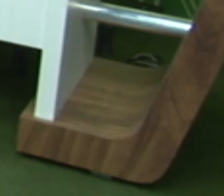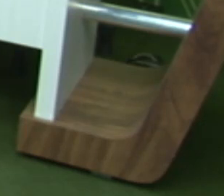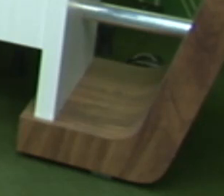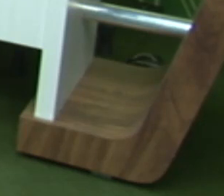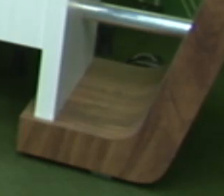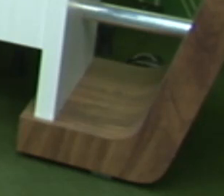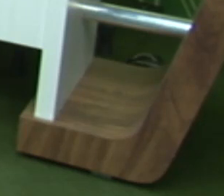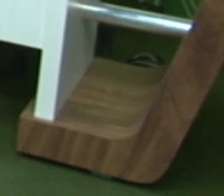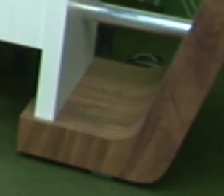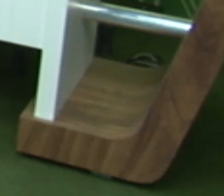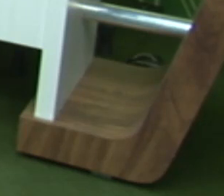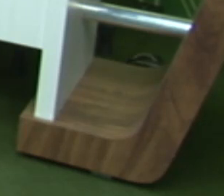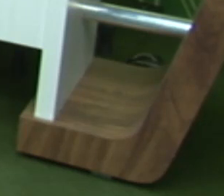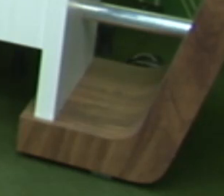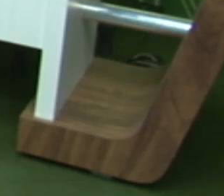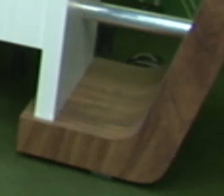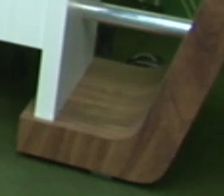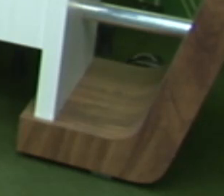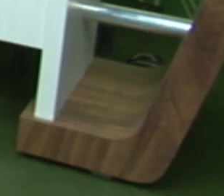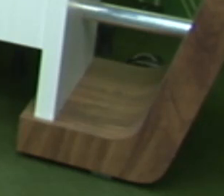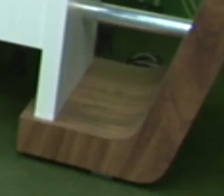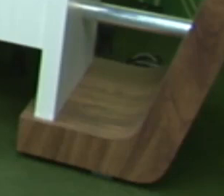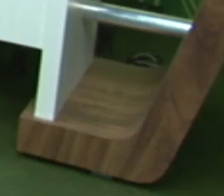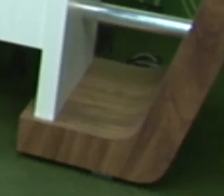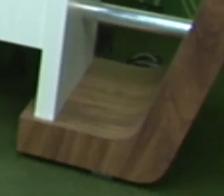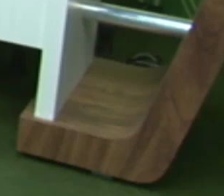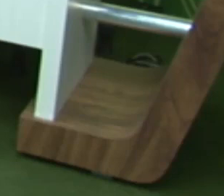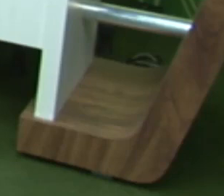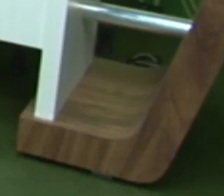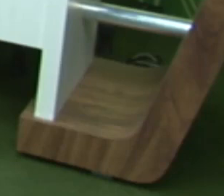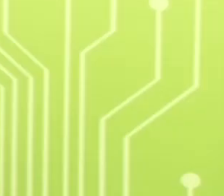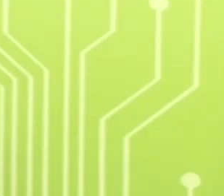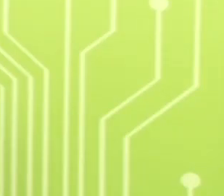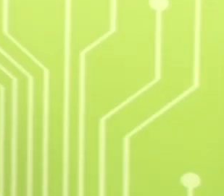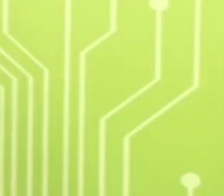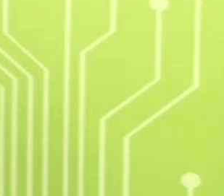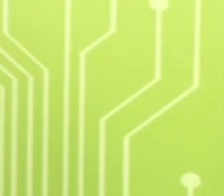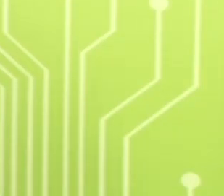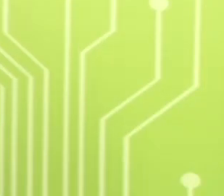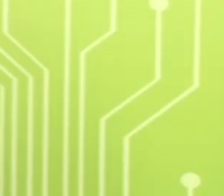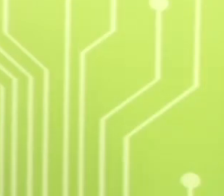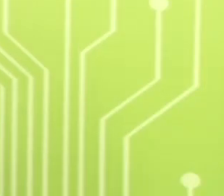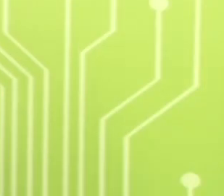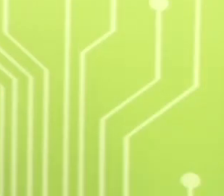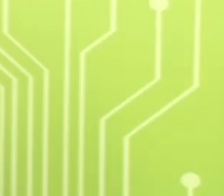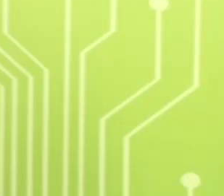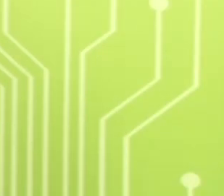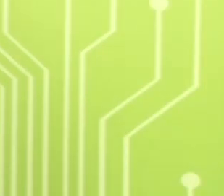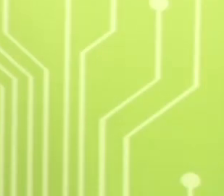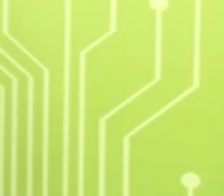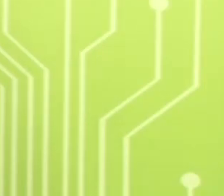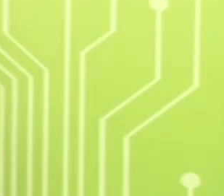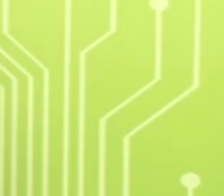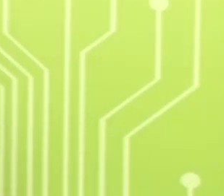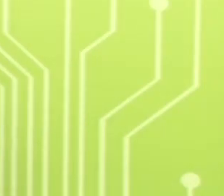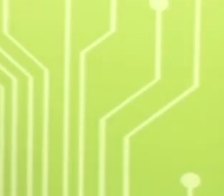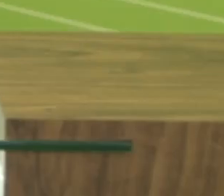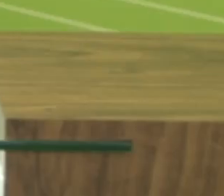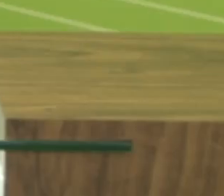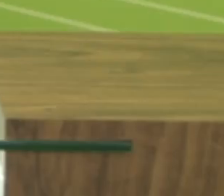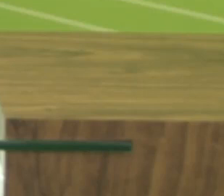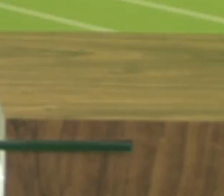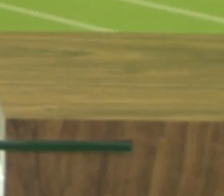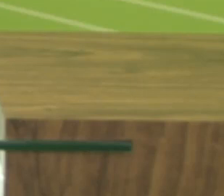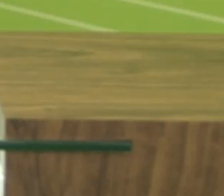em um determinado ano, deve-se esperar que a demanda por divisas aumente ou diminua?